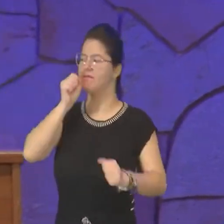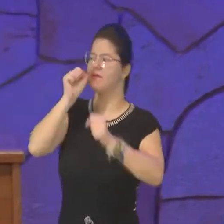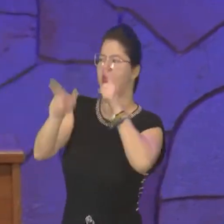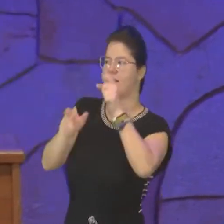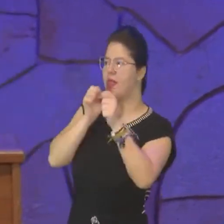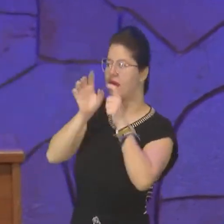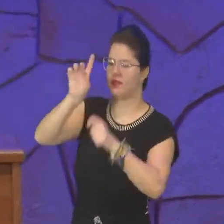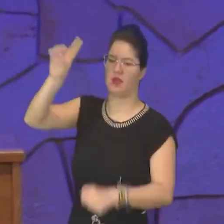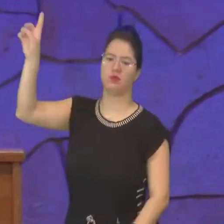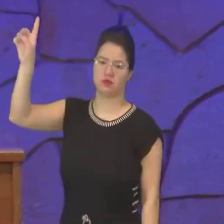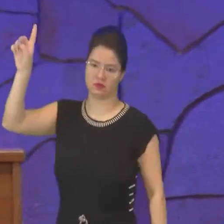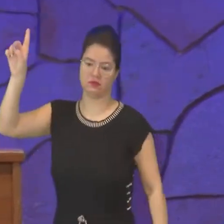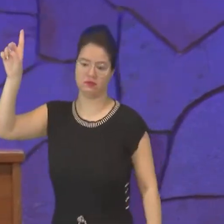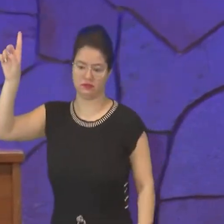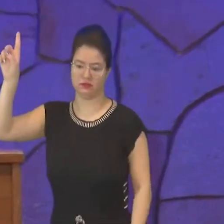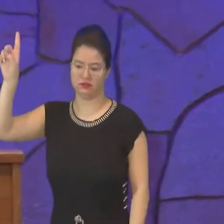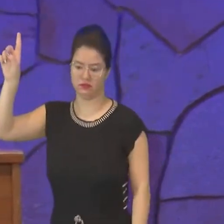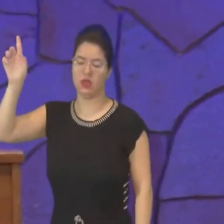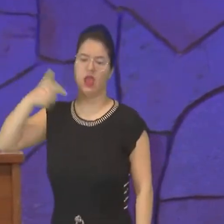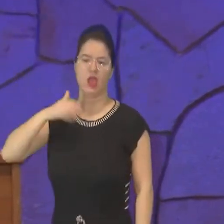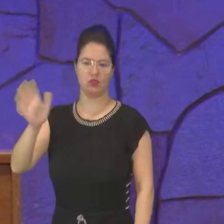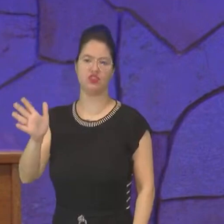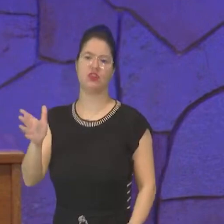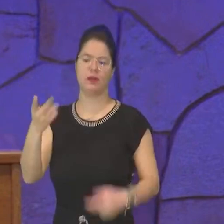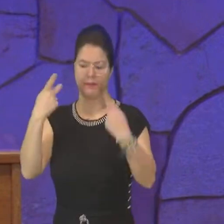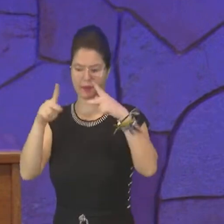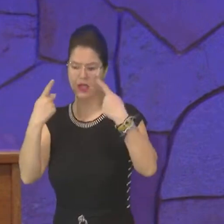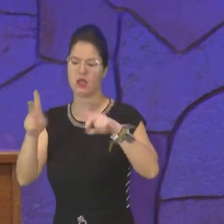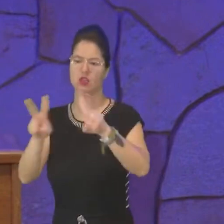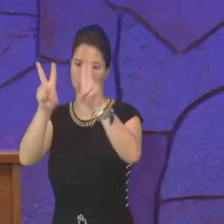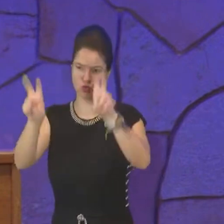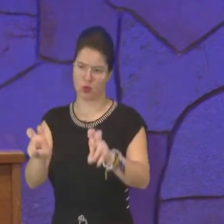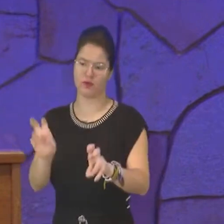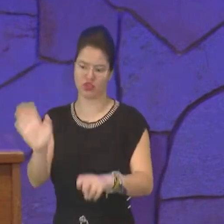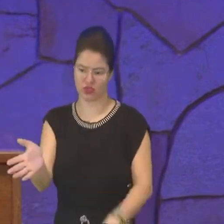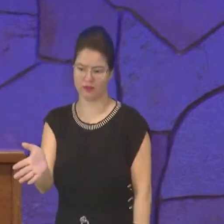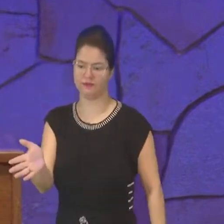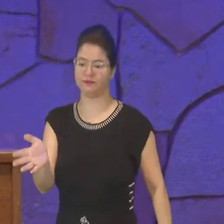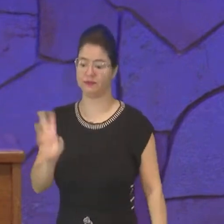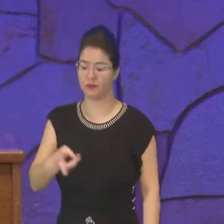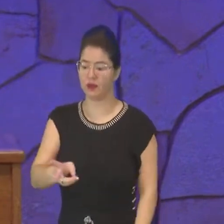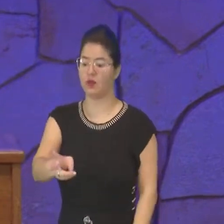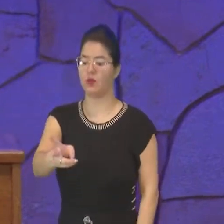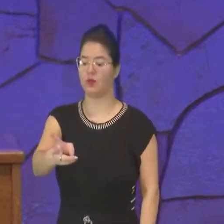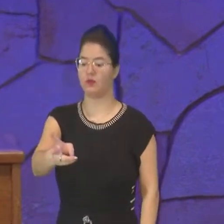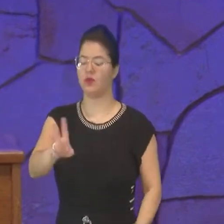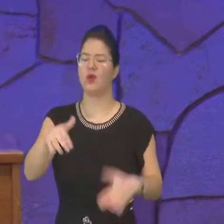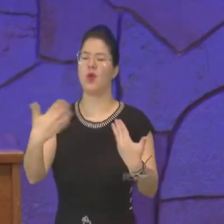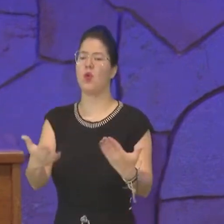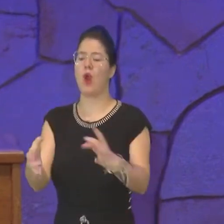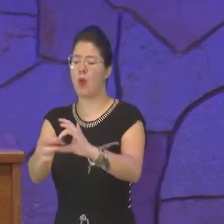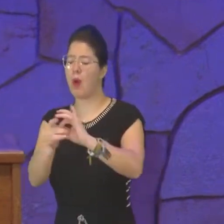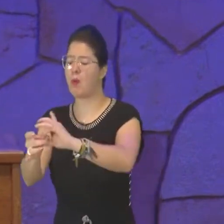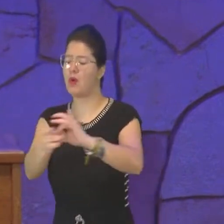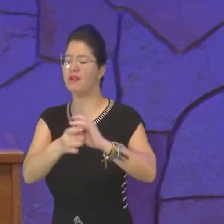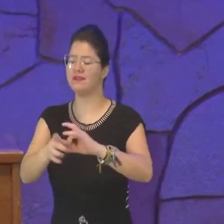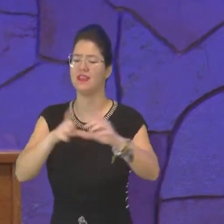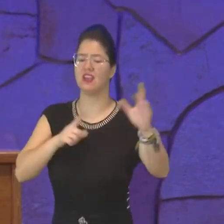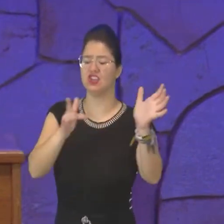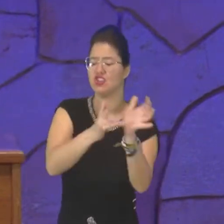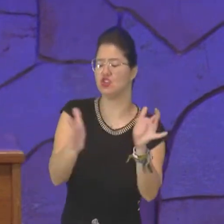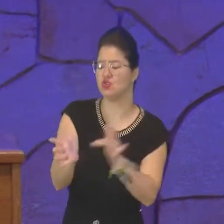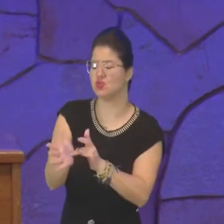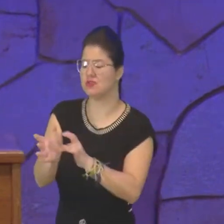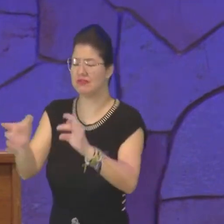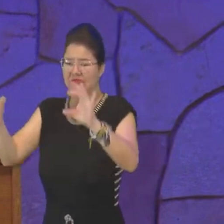dos escarnecedores. Eu já fiz um sermão aqui na igreja sobre isso. Continuando aí, que harmonia entre Cristo e o maligno.